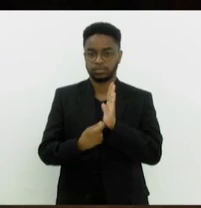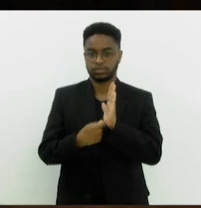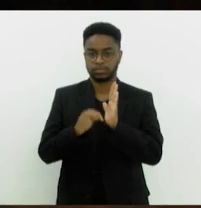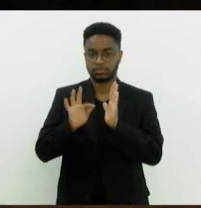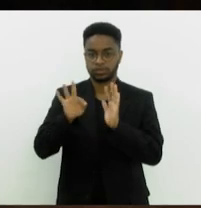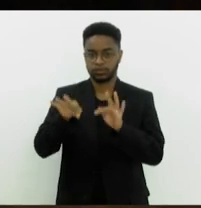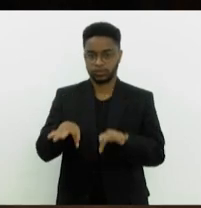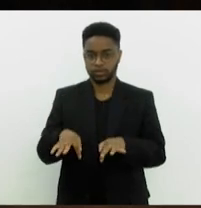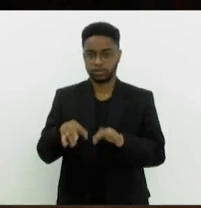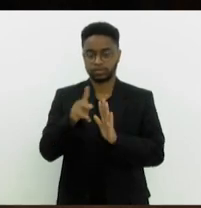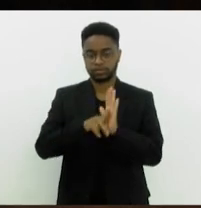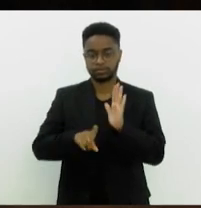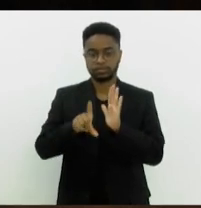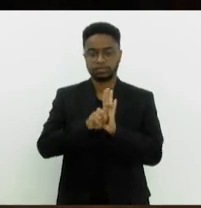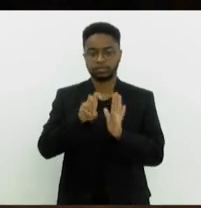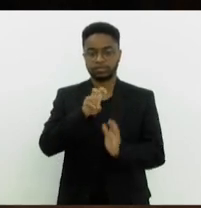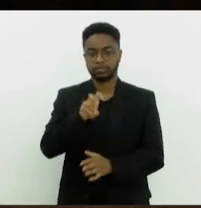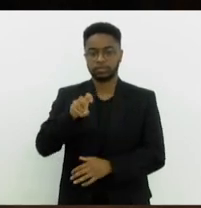Redação final. Projeto de lei